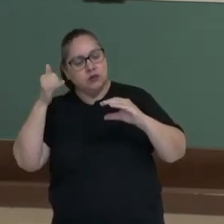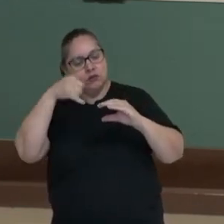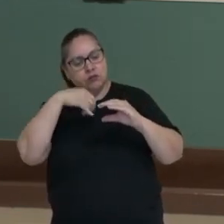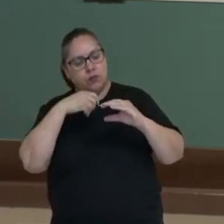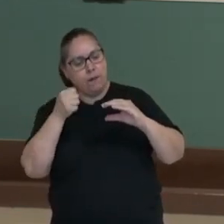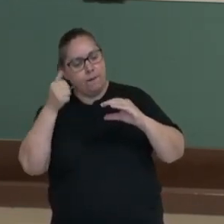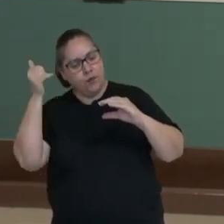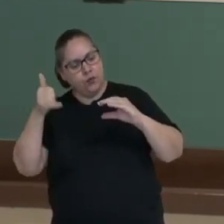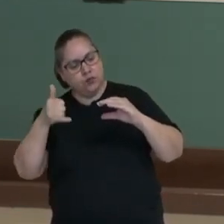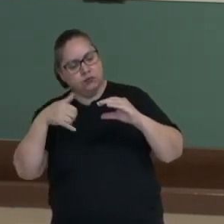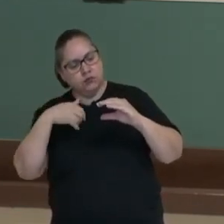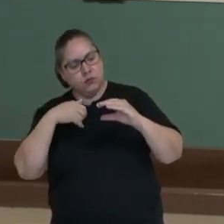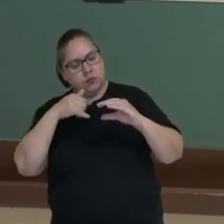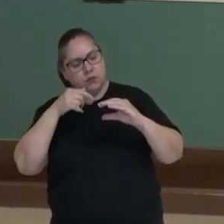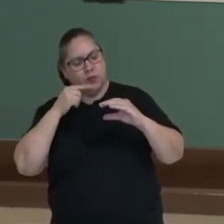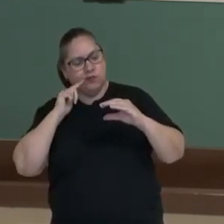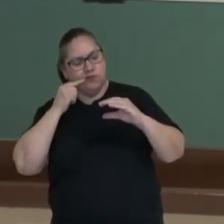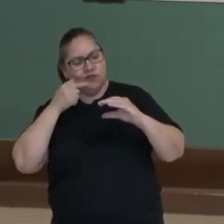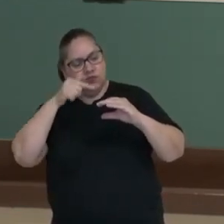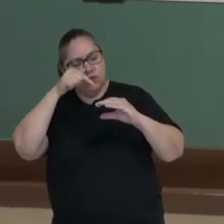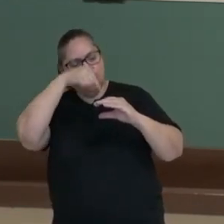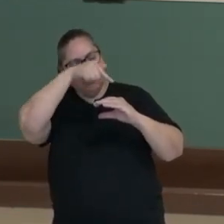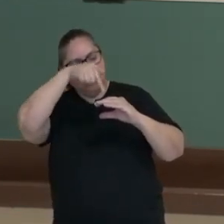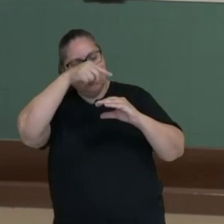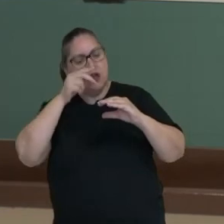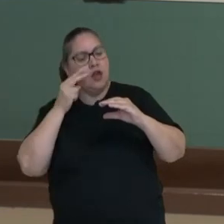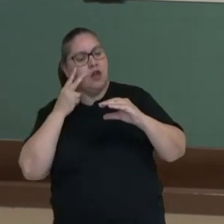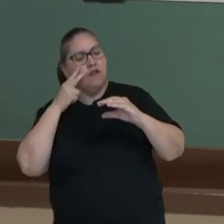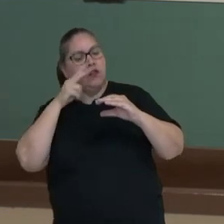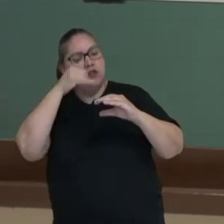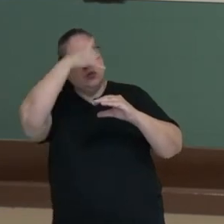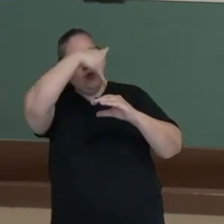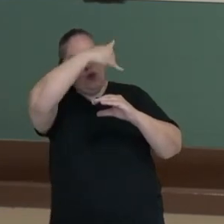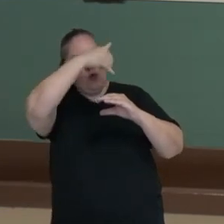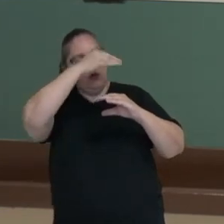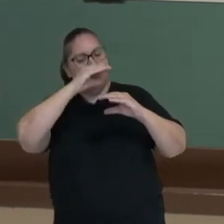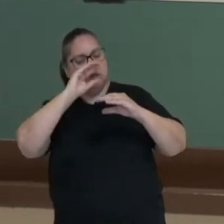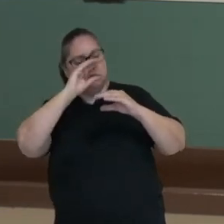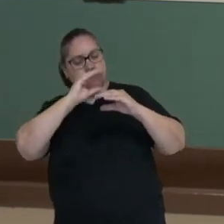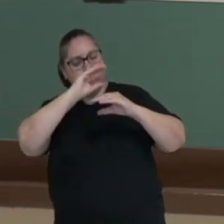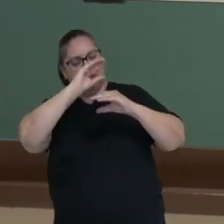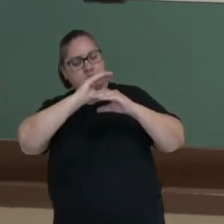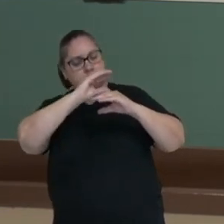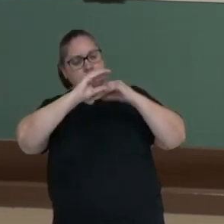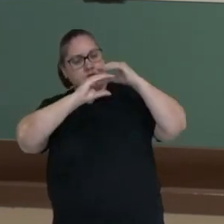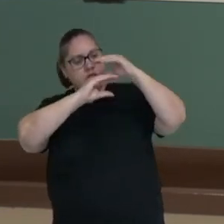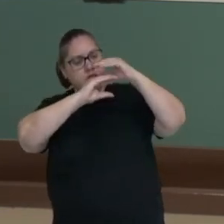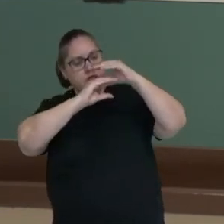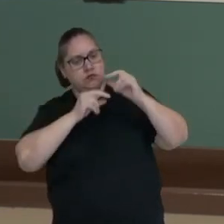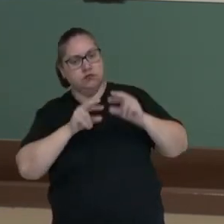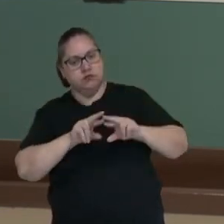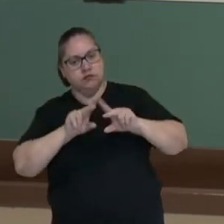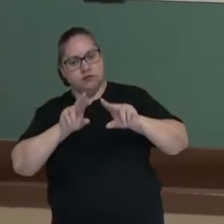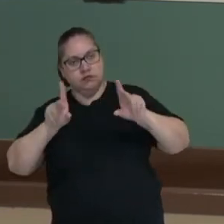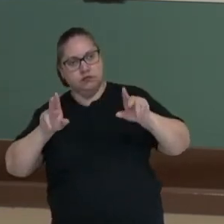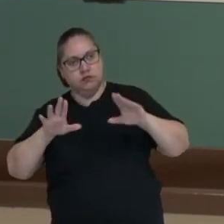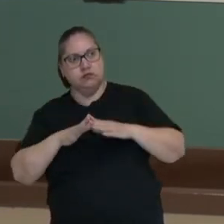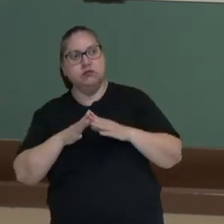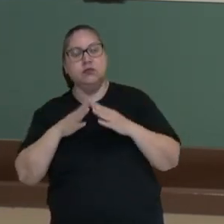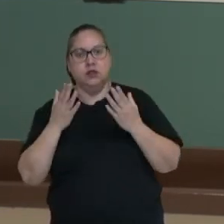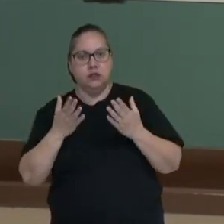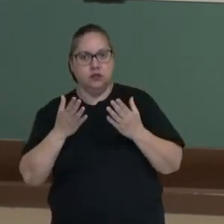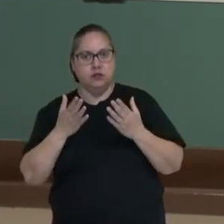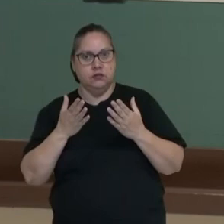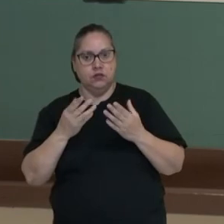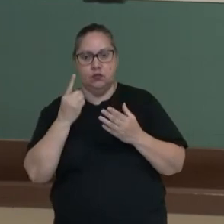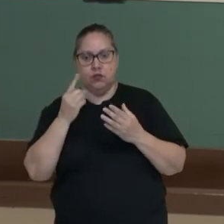um pouco desse vinagre e eu visualizo o óleo. Então eu percebo elementos distintos. Então